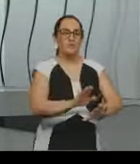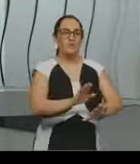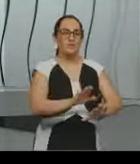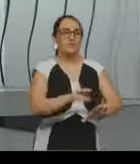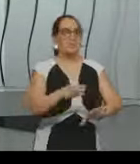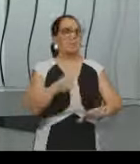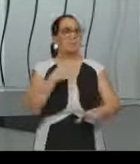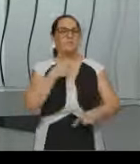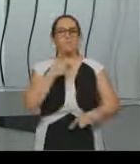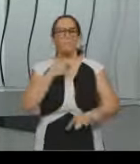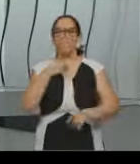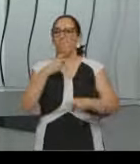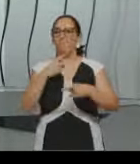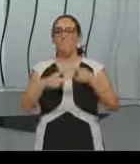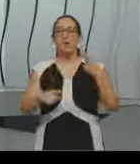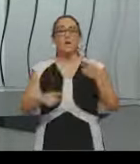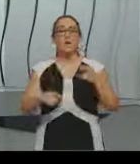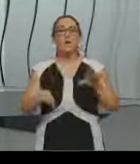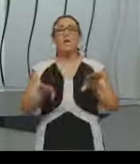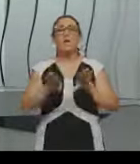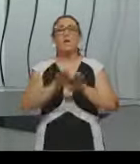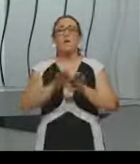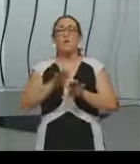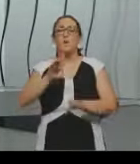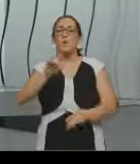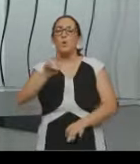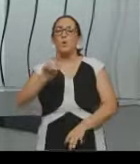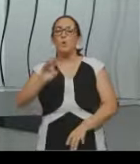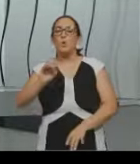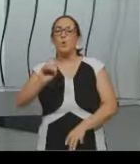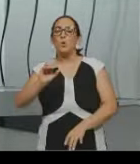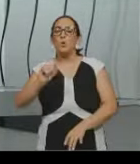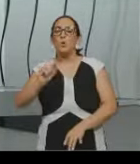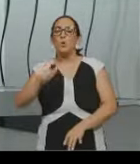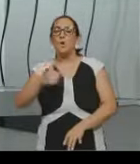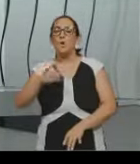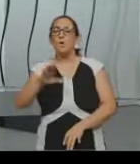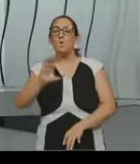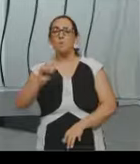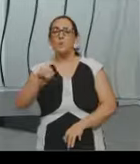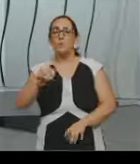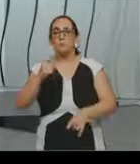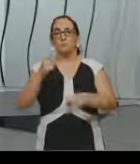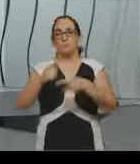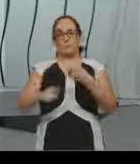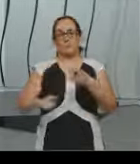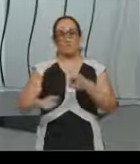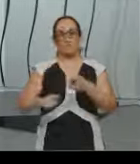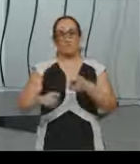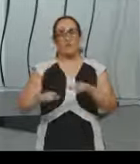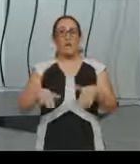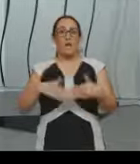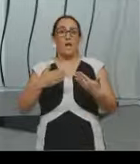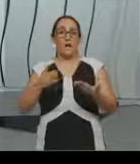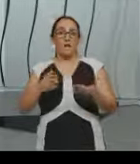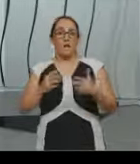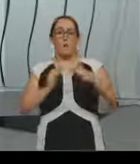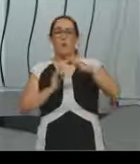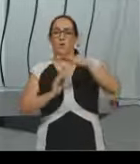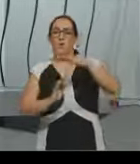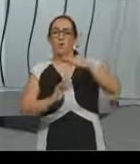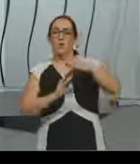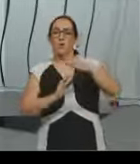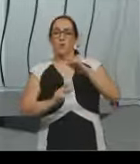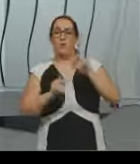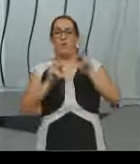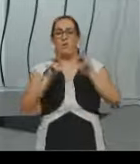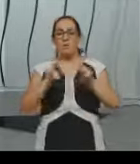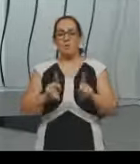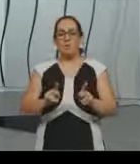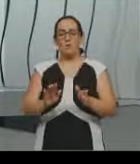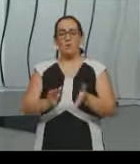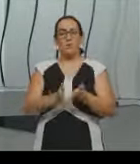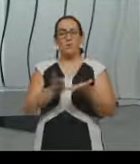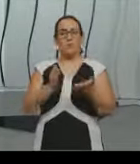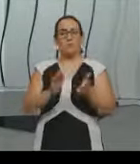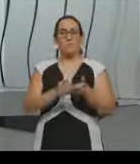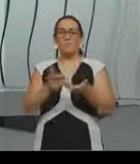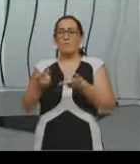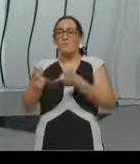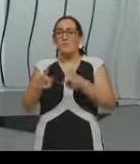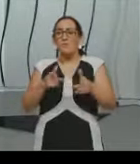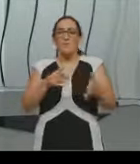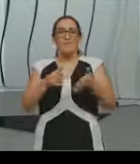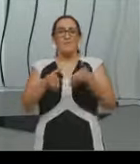os ex-escravizados, os imigrantes de maneira geral, né, pessoas pobres, elas não conseguiam acesso à terra porque precisava comprar, isso era